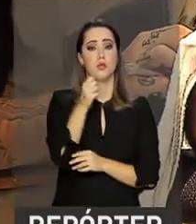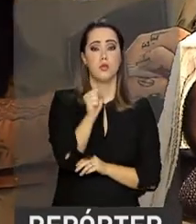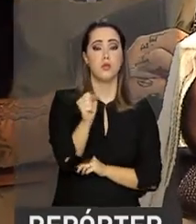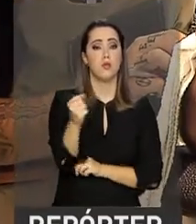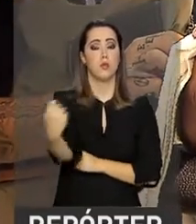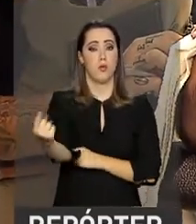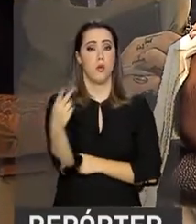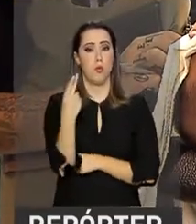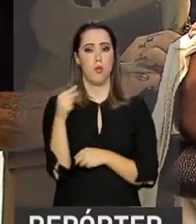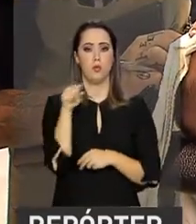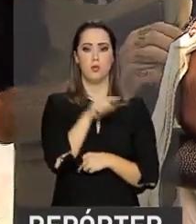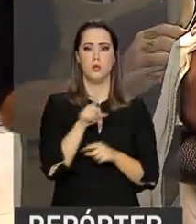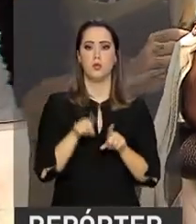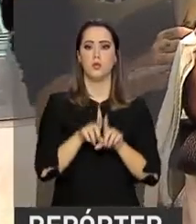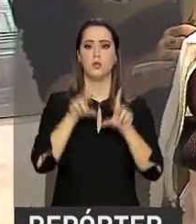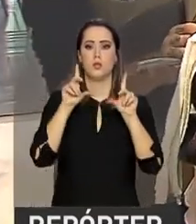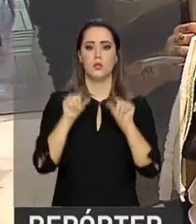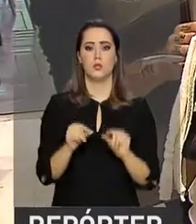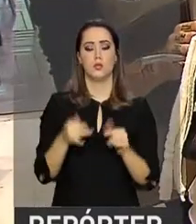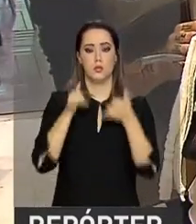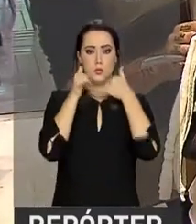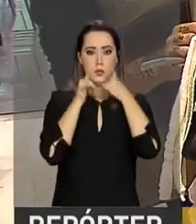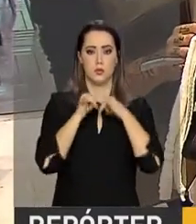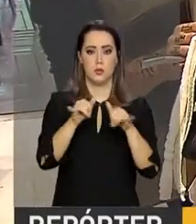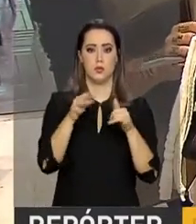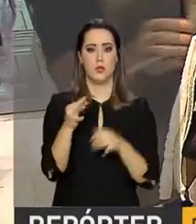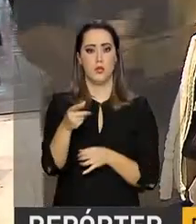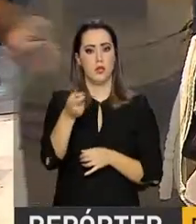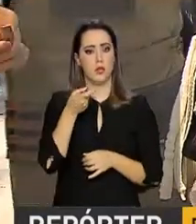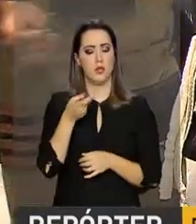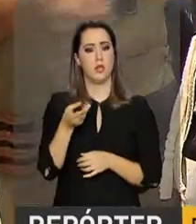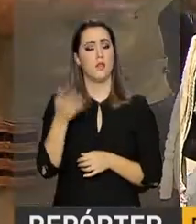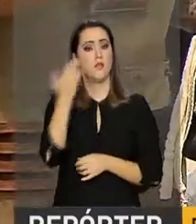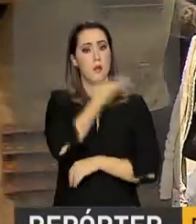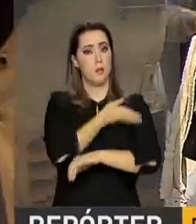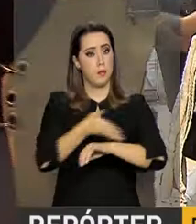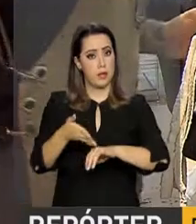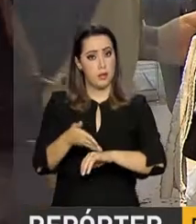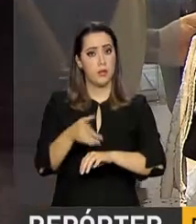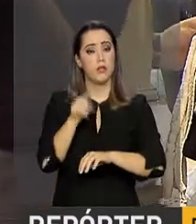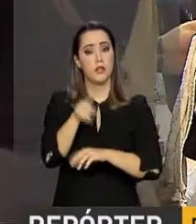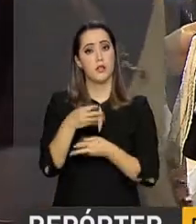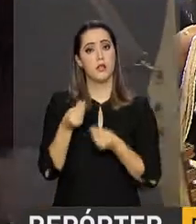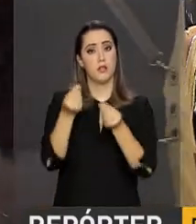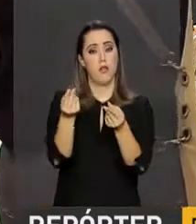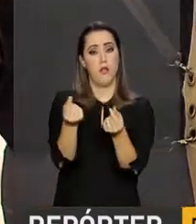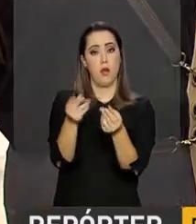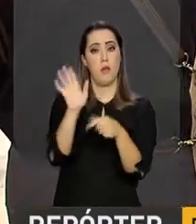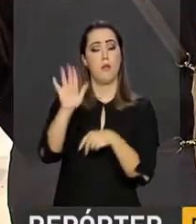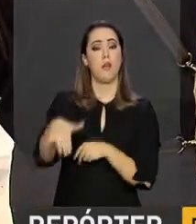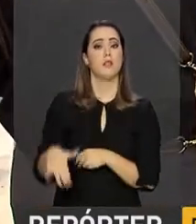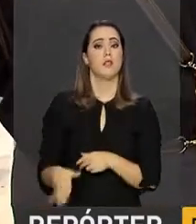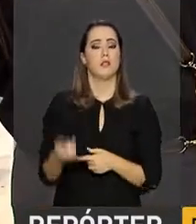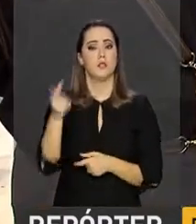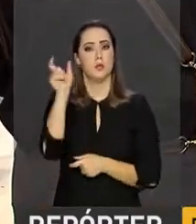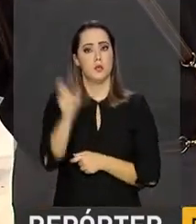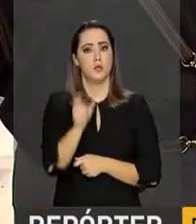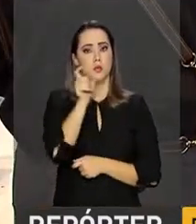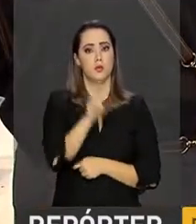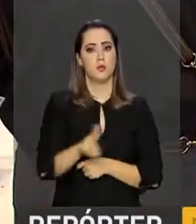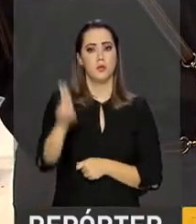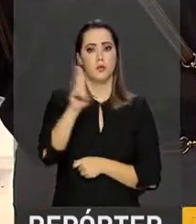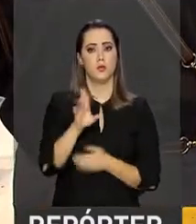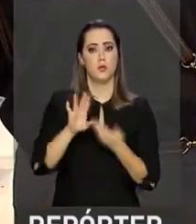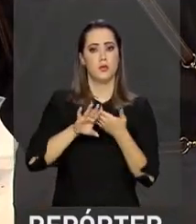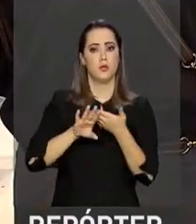barbearia vão poder reduzir a conta de luz realiza branca que garante tarifas bem menores para quem consome energia elétrica